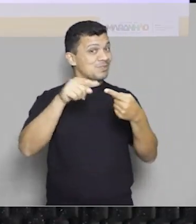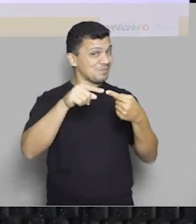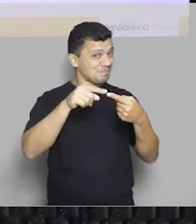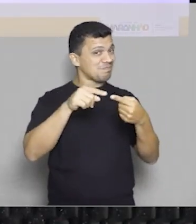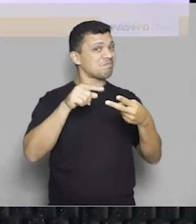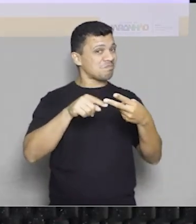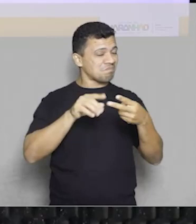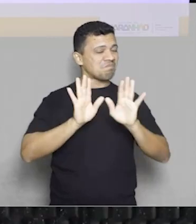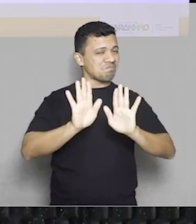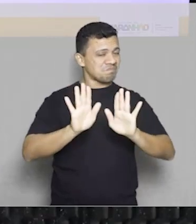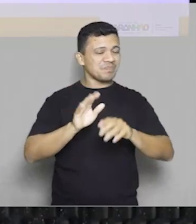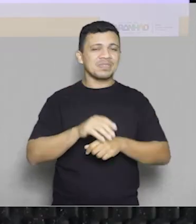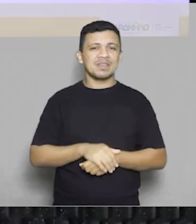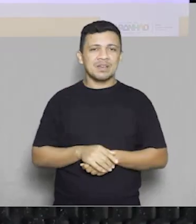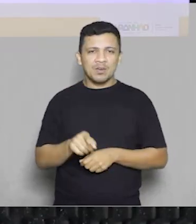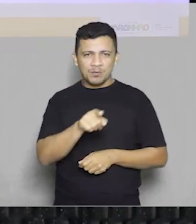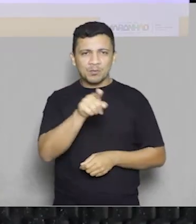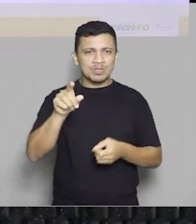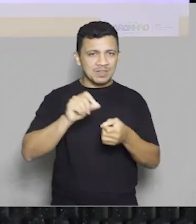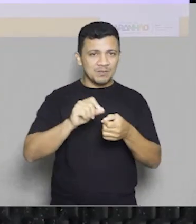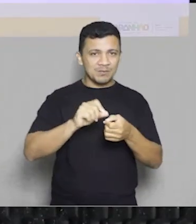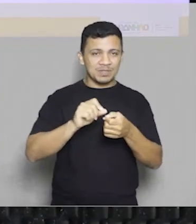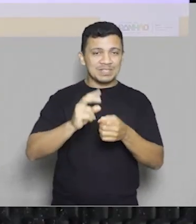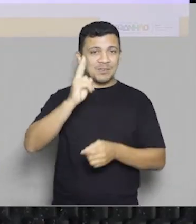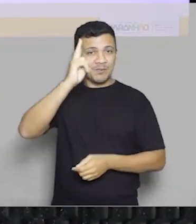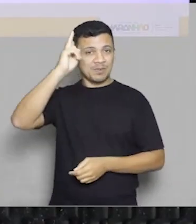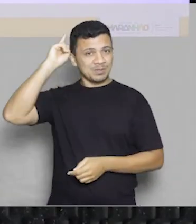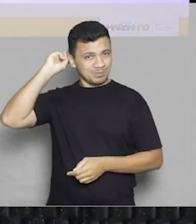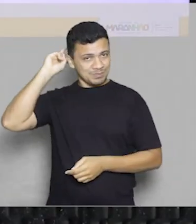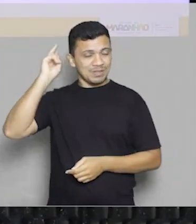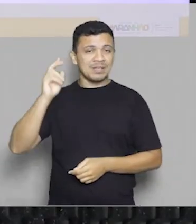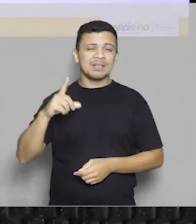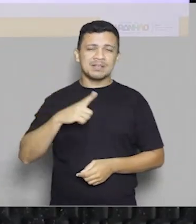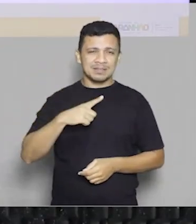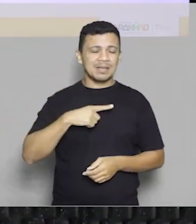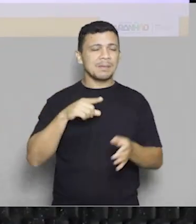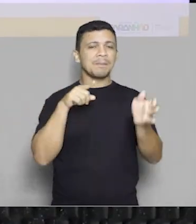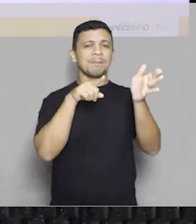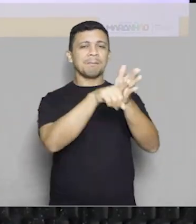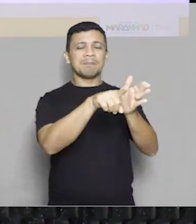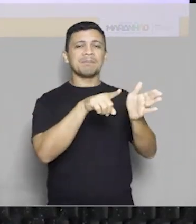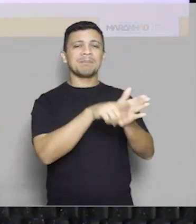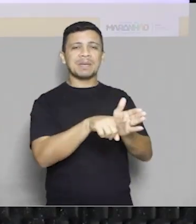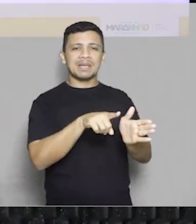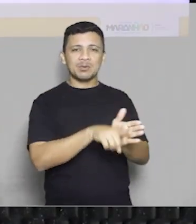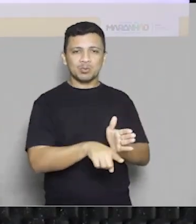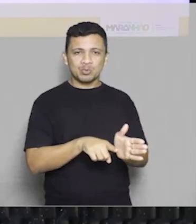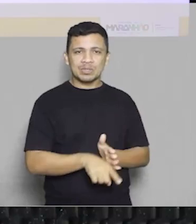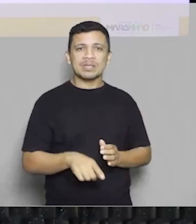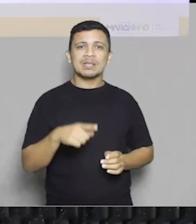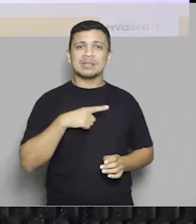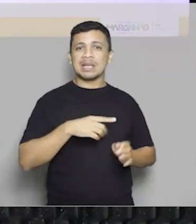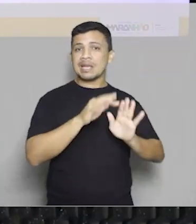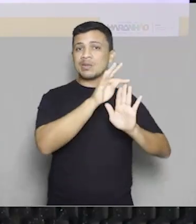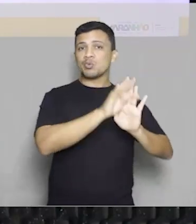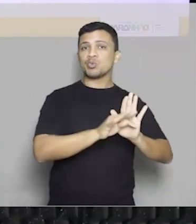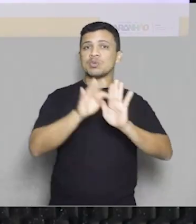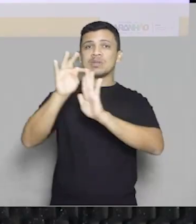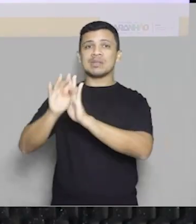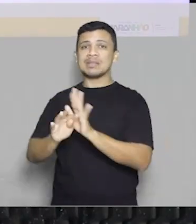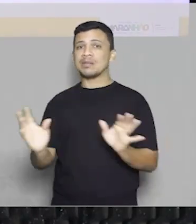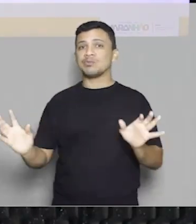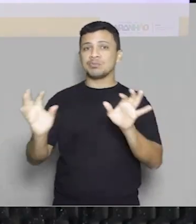questão. Quando tu for fazer vestibular, sempre vai ter questões que são questões intertextuais. O que significa